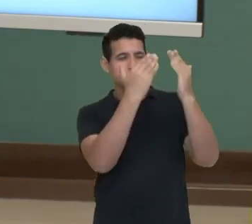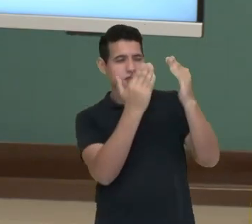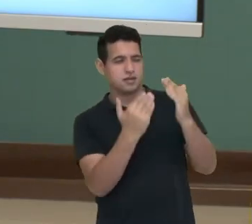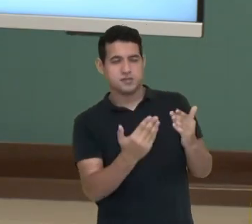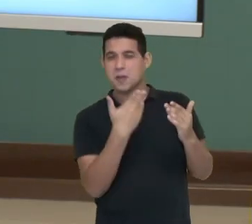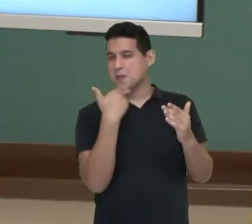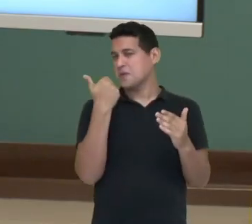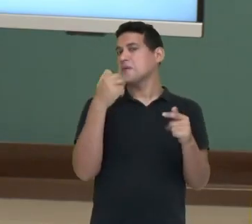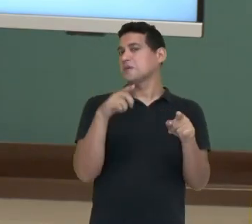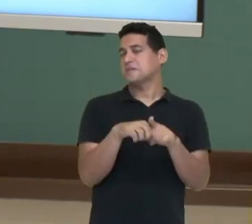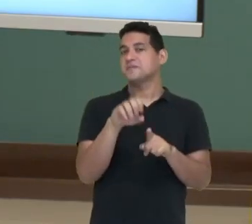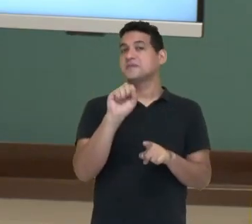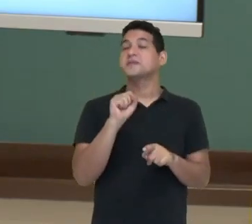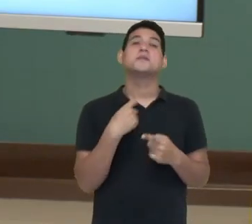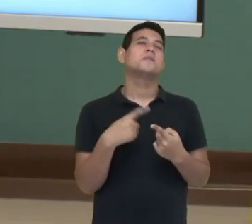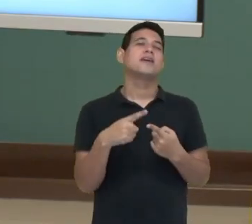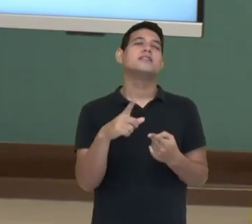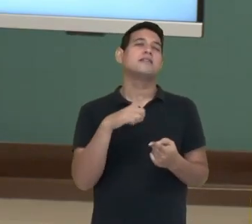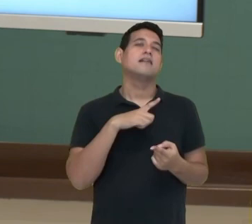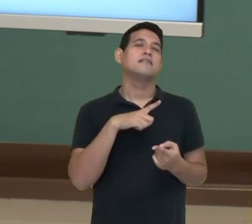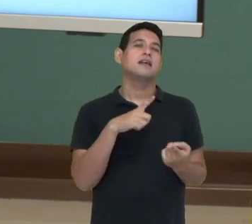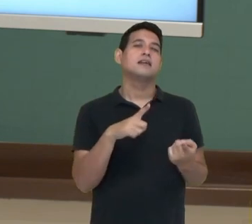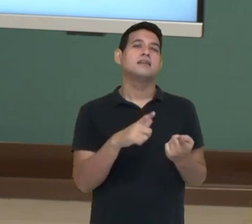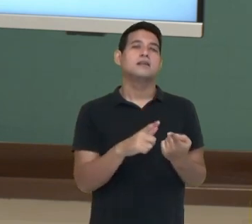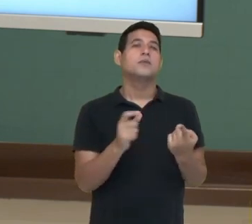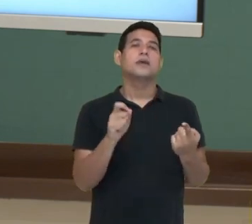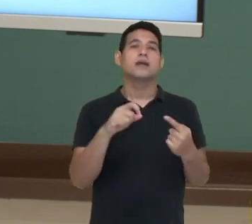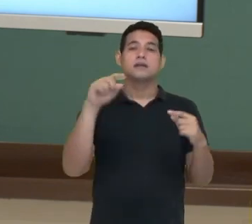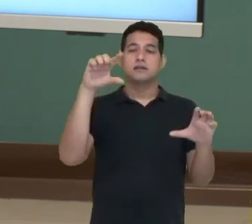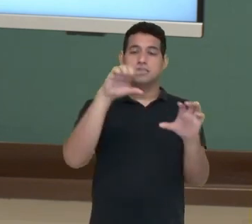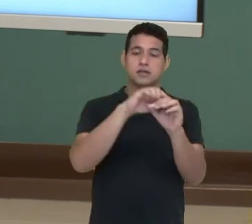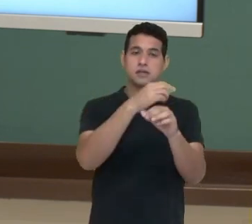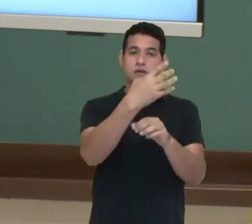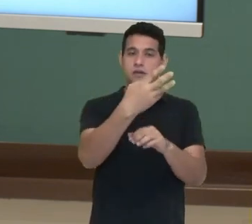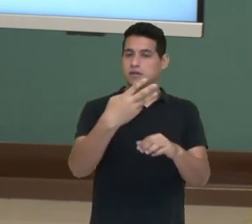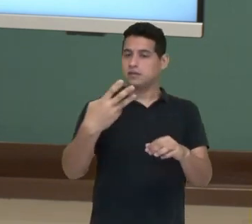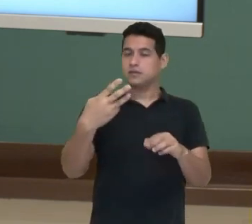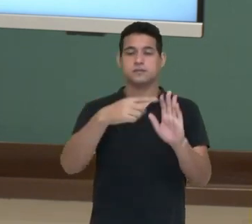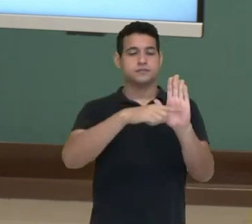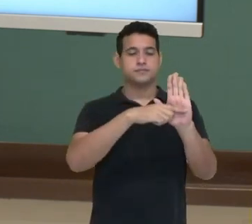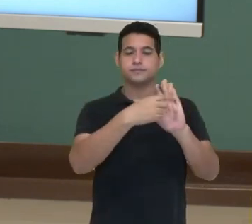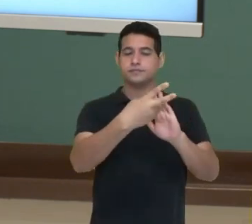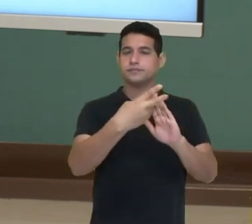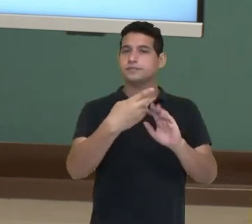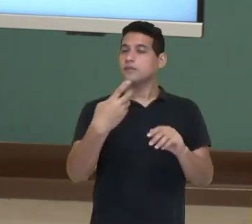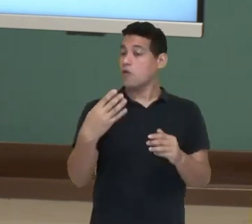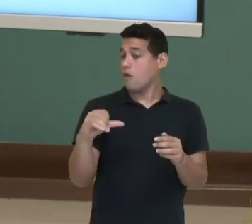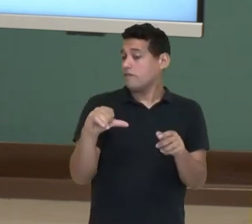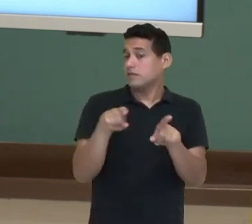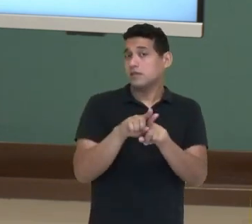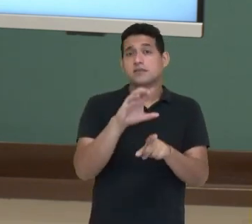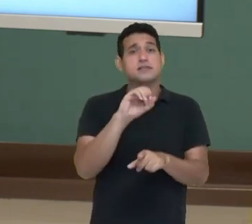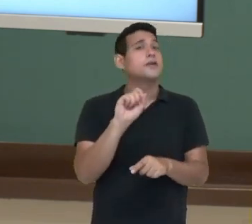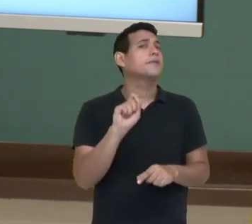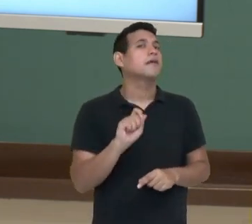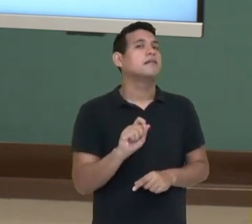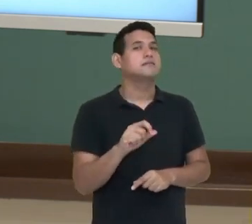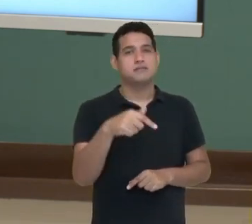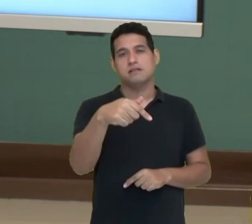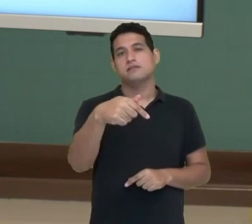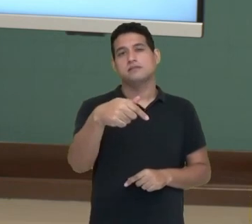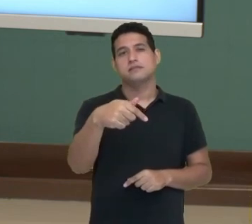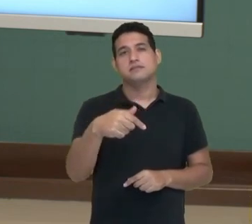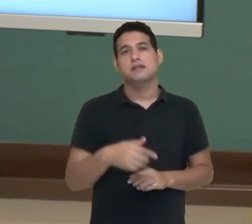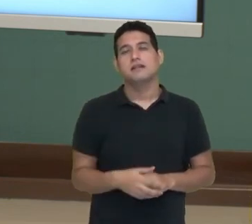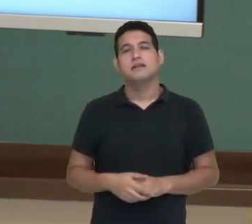pouquinho melhor ela. Afinal, você já tem os pontos, né? 4 e 3, menos 2 e 9, 0 e